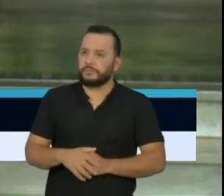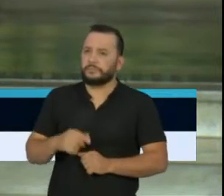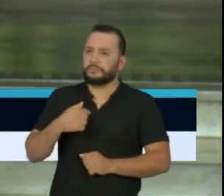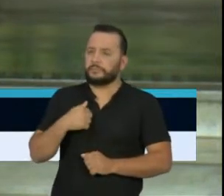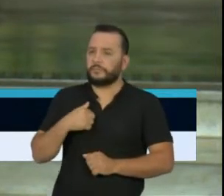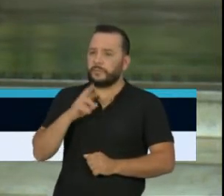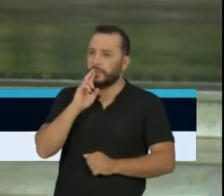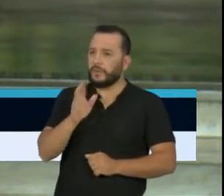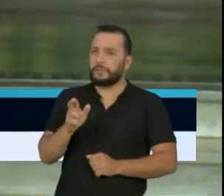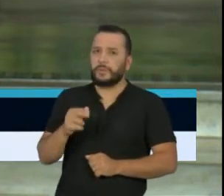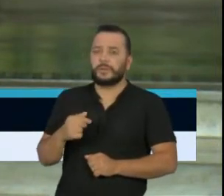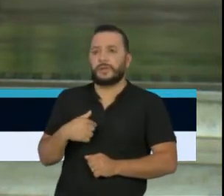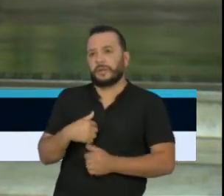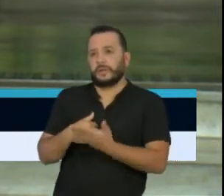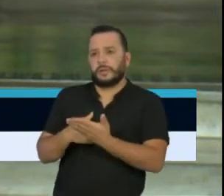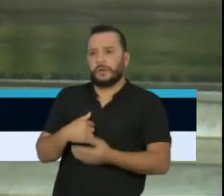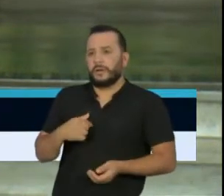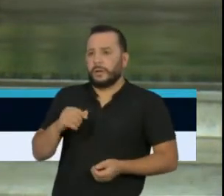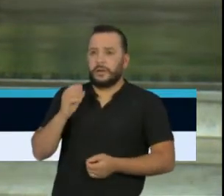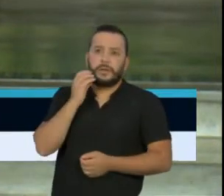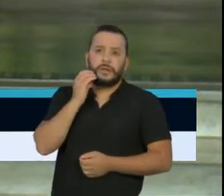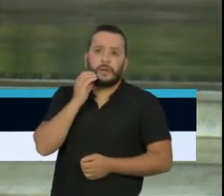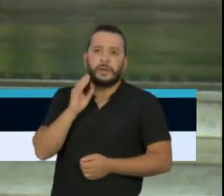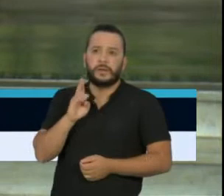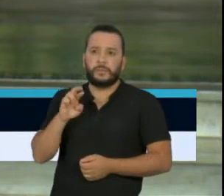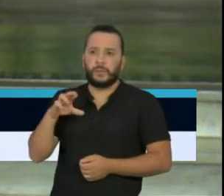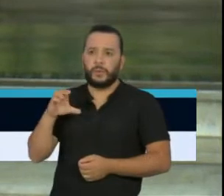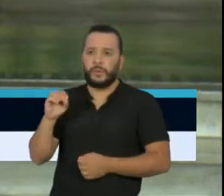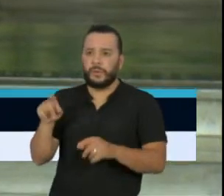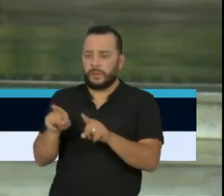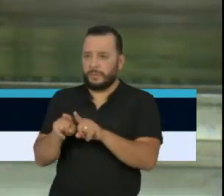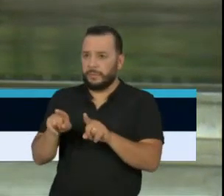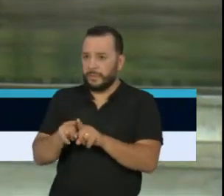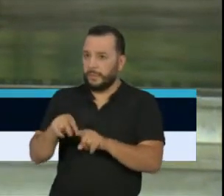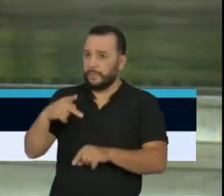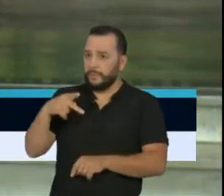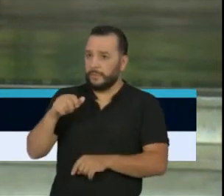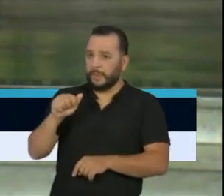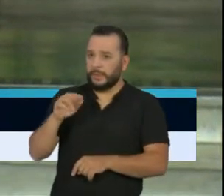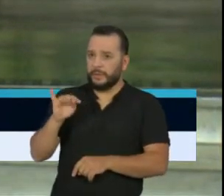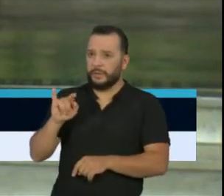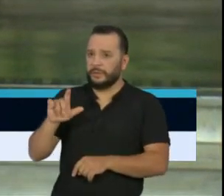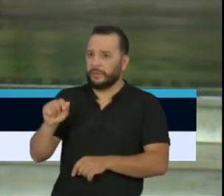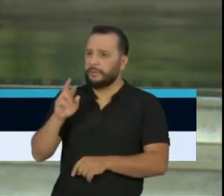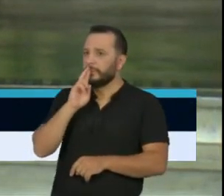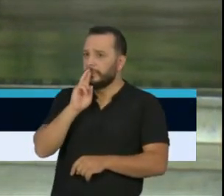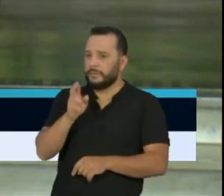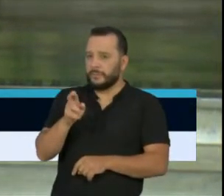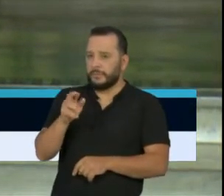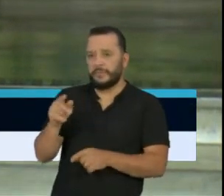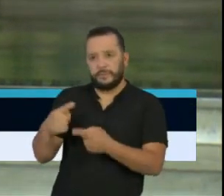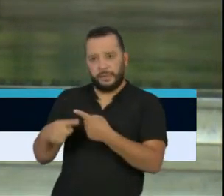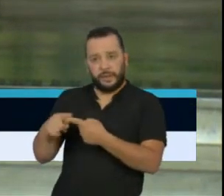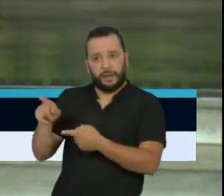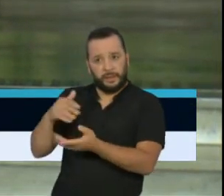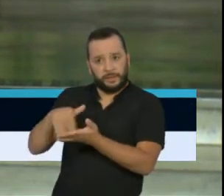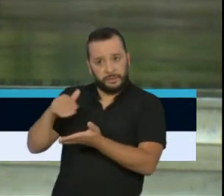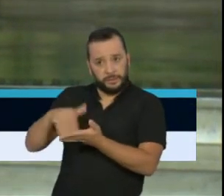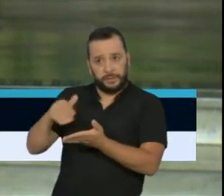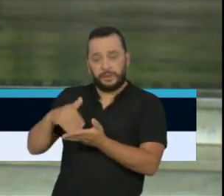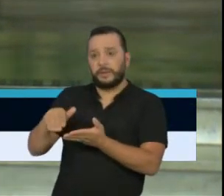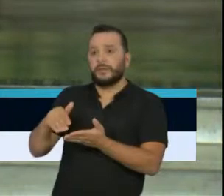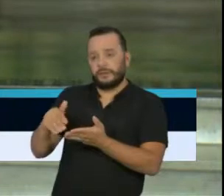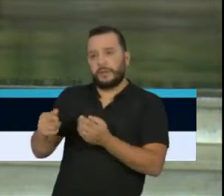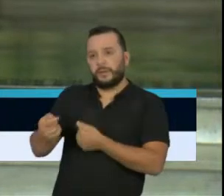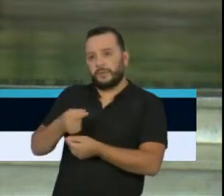resposta com o Bruno Covas e os comentários da Patrícia Ellen, que é a nossa secretária de Desenvolvimento Econômico, Ciência e